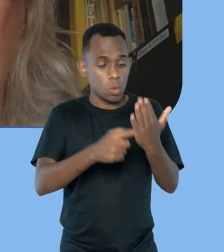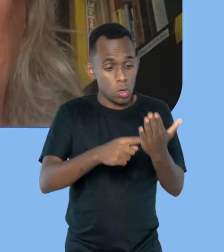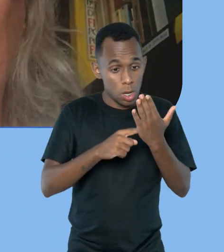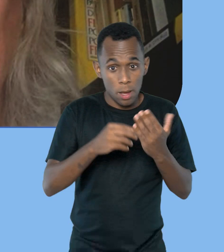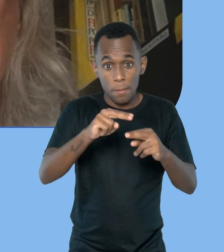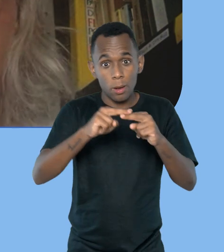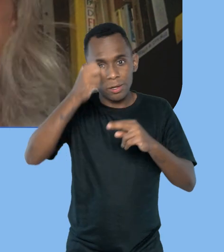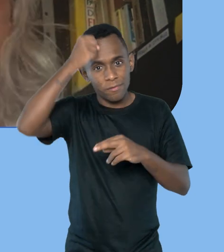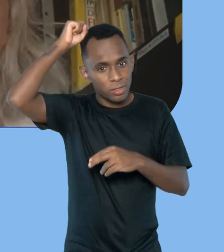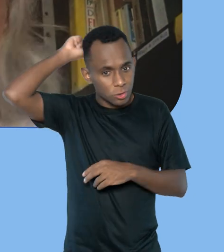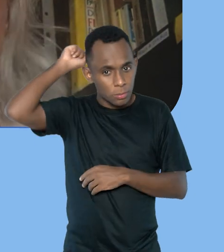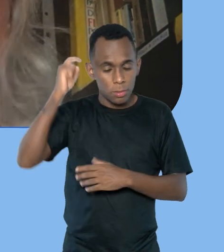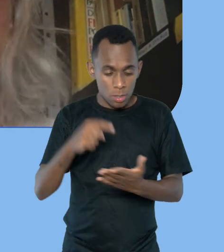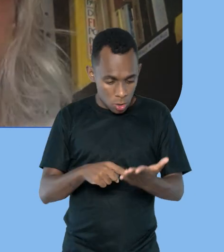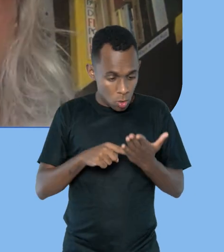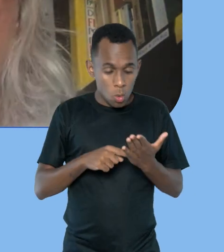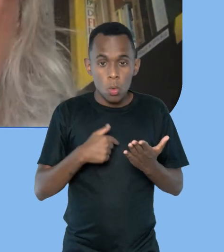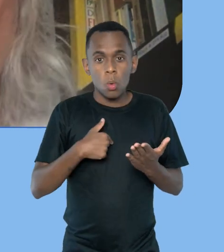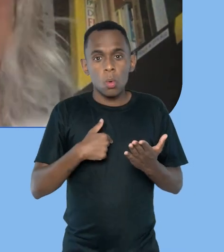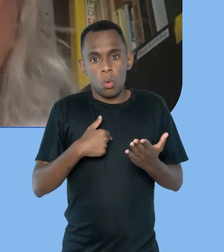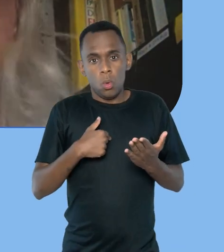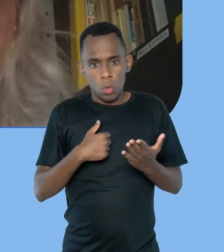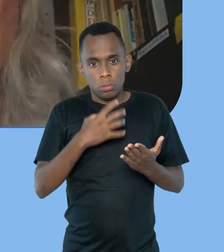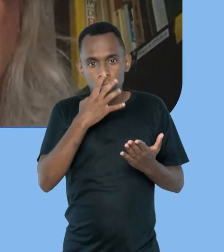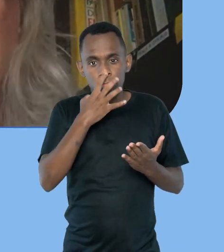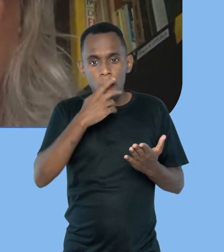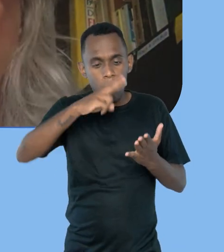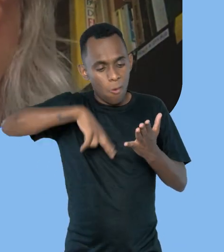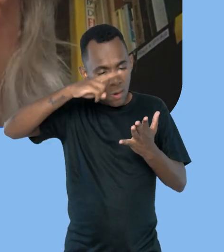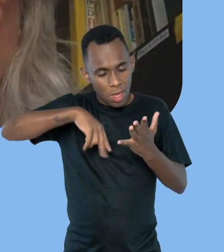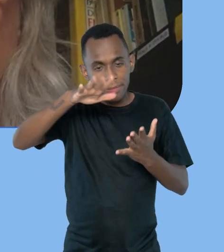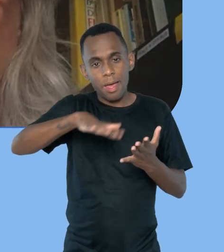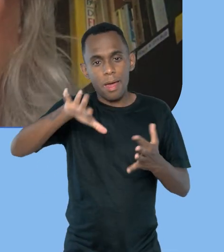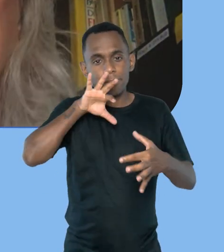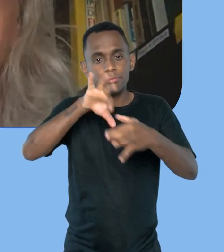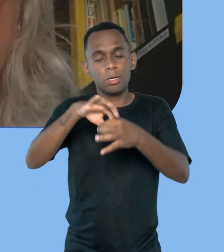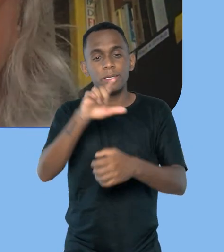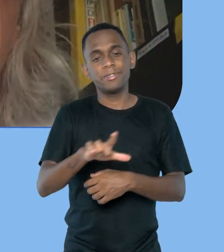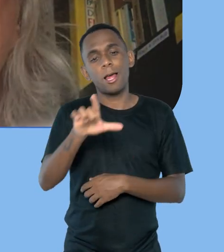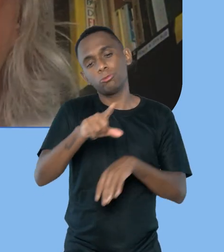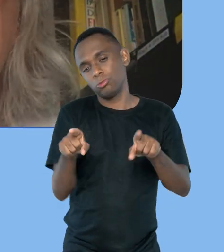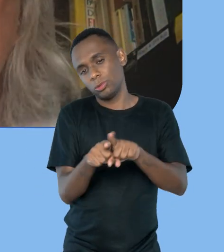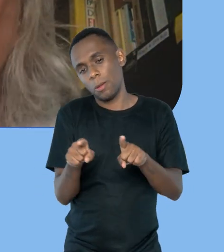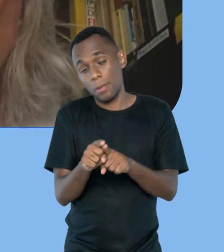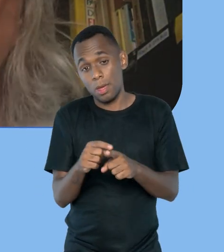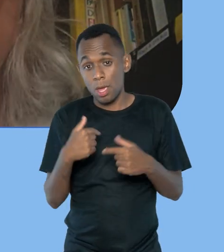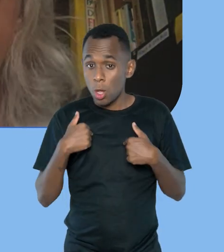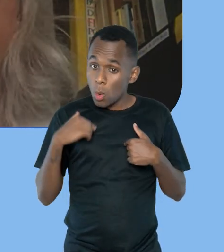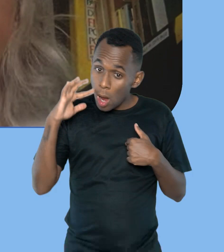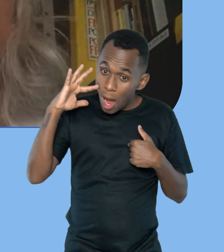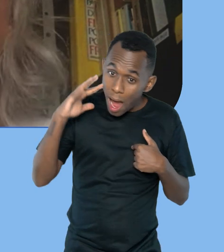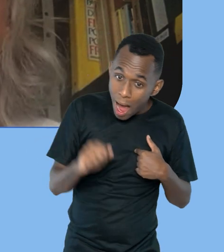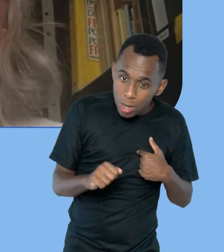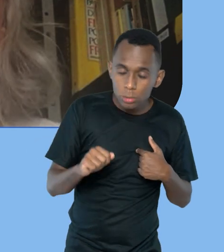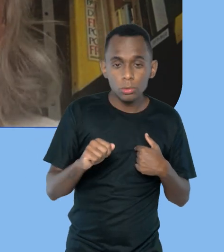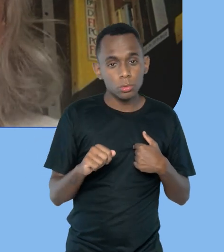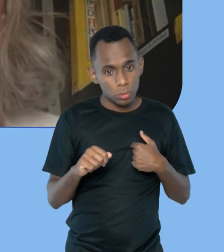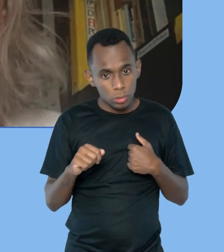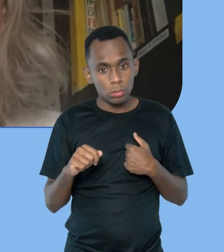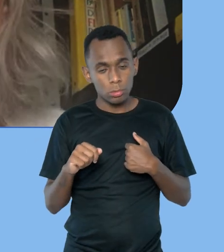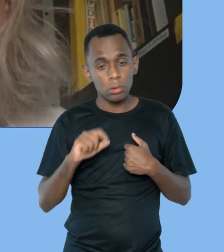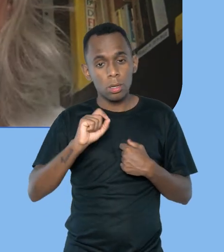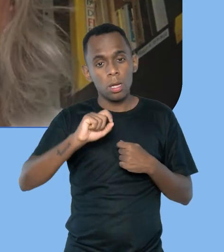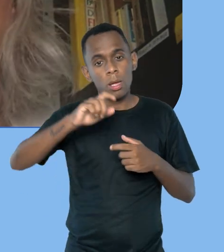do vestibular, ela te torna um leitor literário. Então, eu acho que